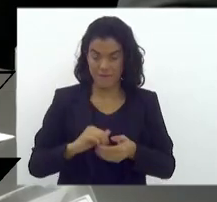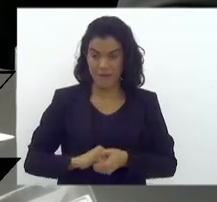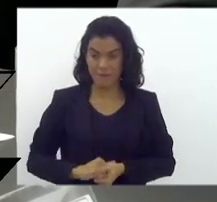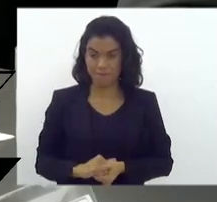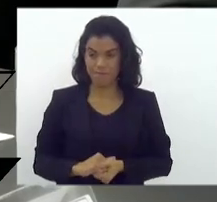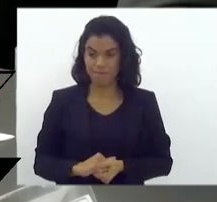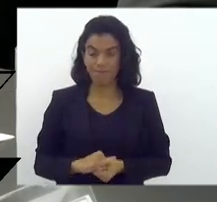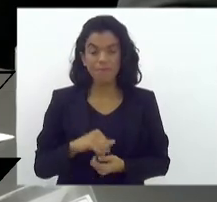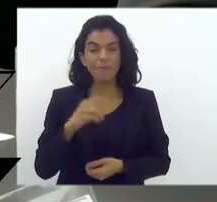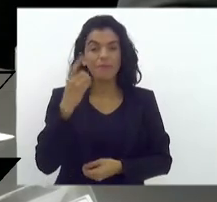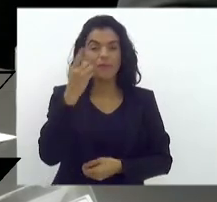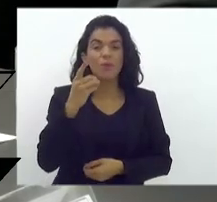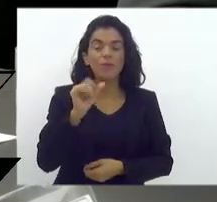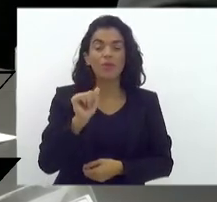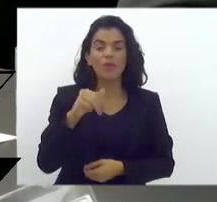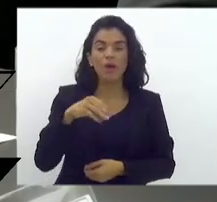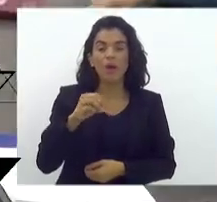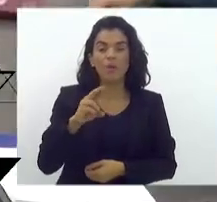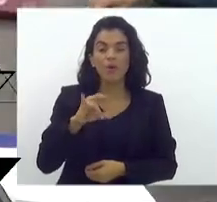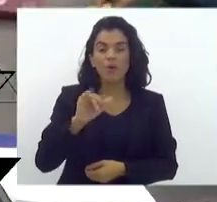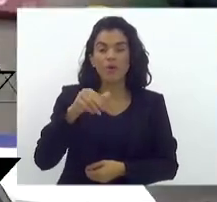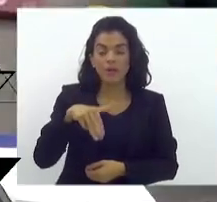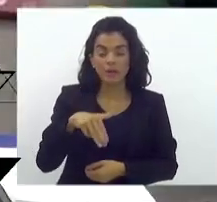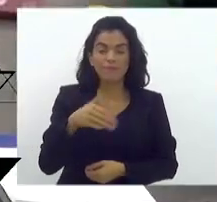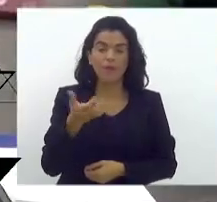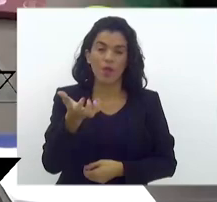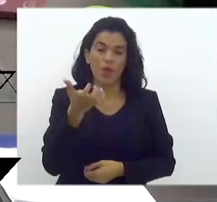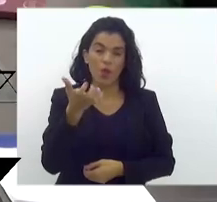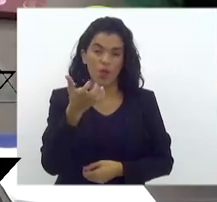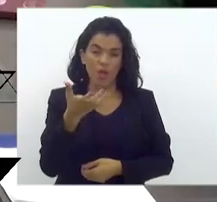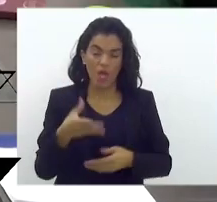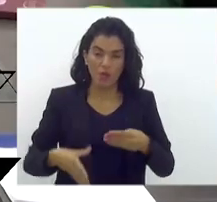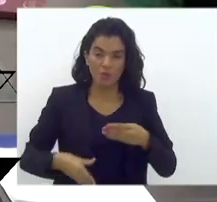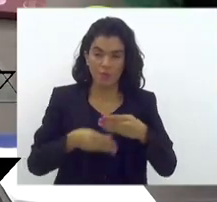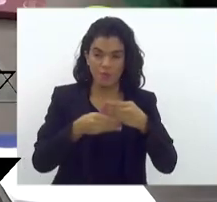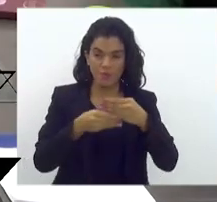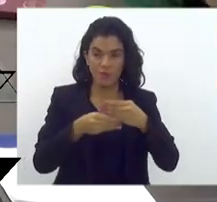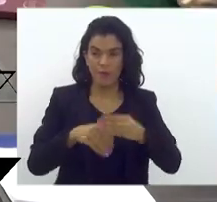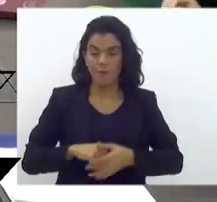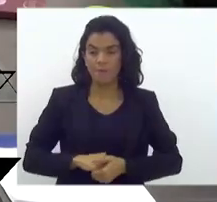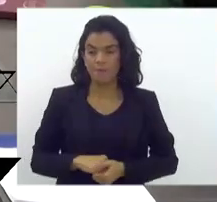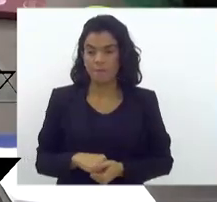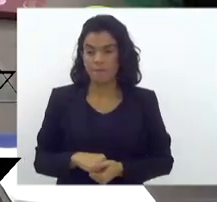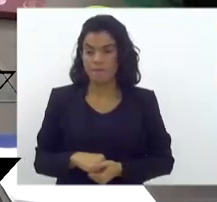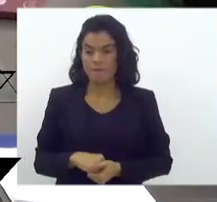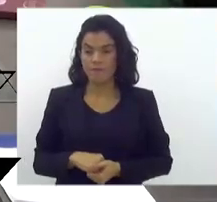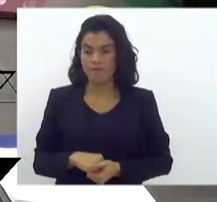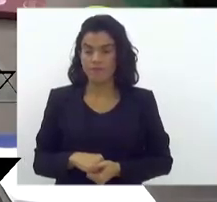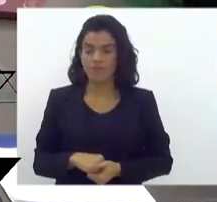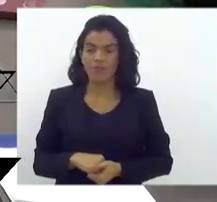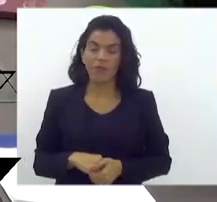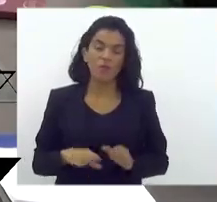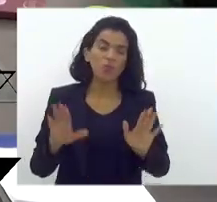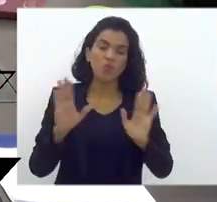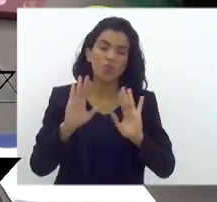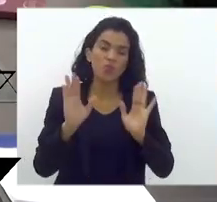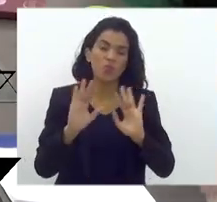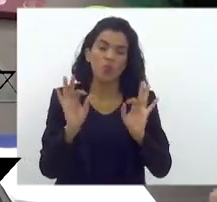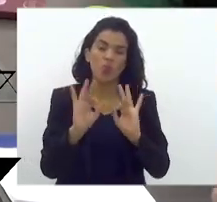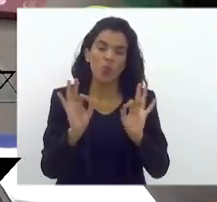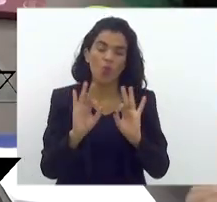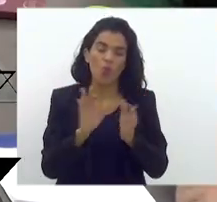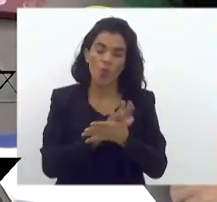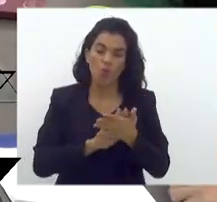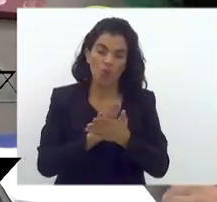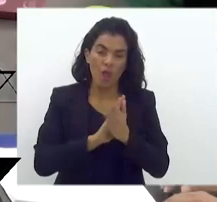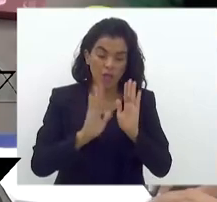Deputado Amorim. Pois não, deputado Luiz Paulo. Eu queria fazer uma ponderação a Vossa Excelência. Pois não. Não é